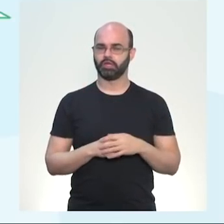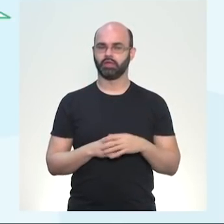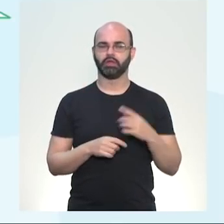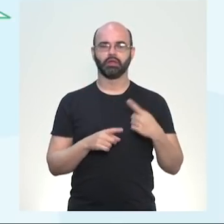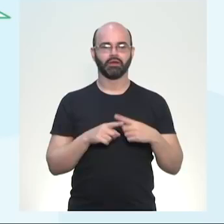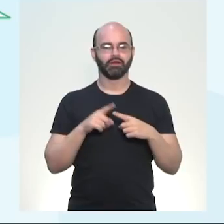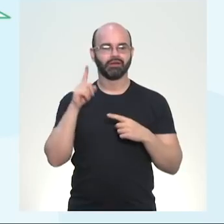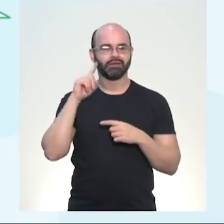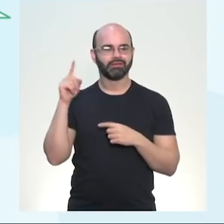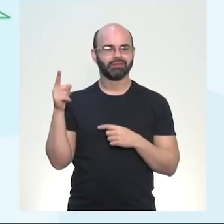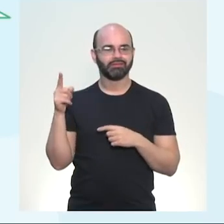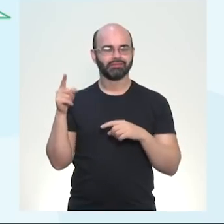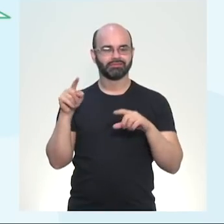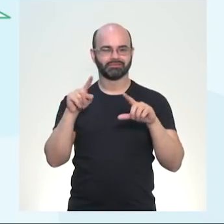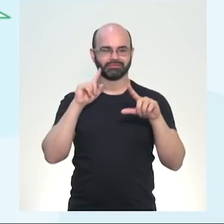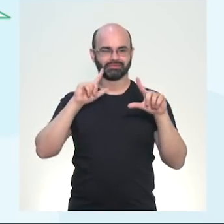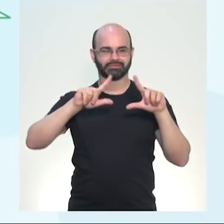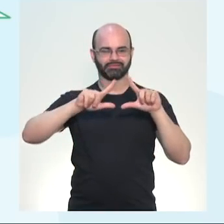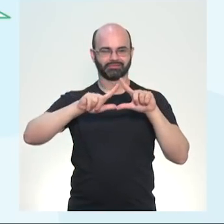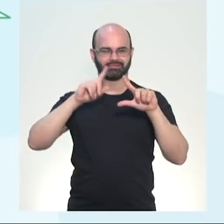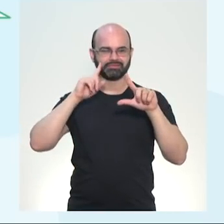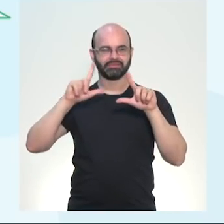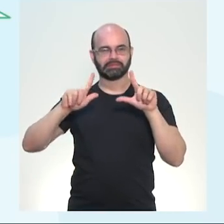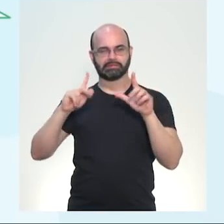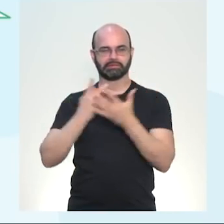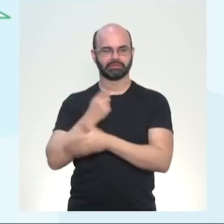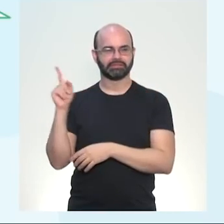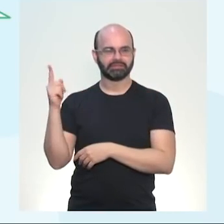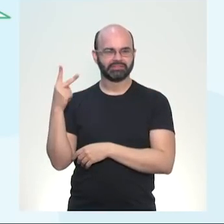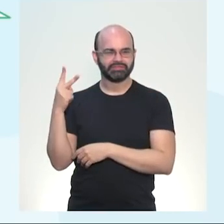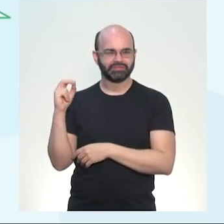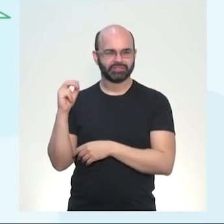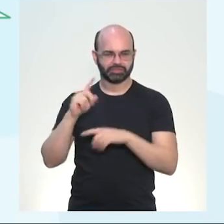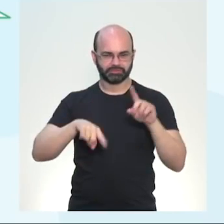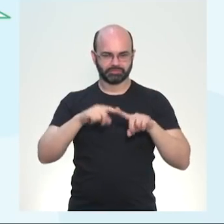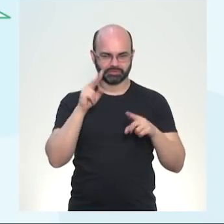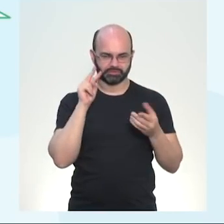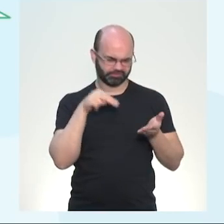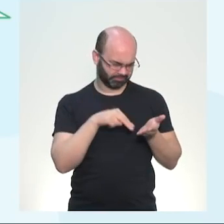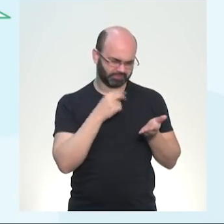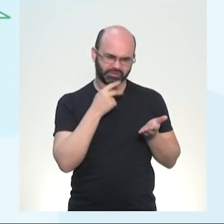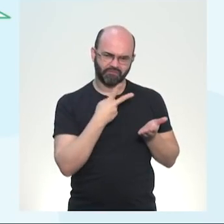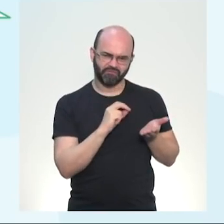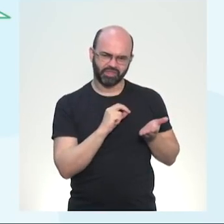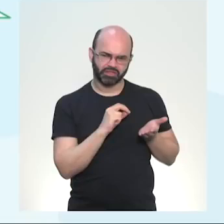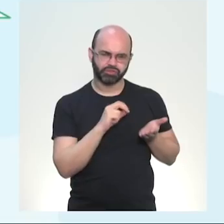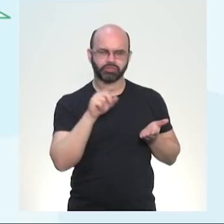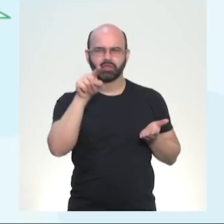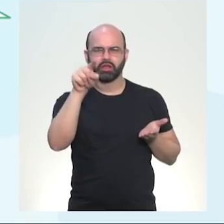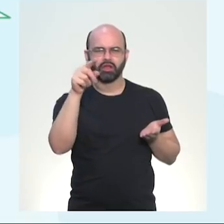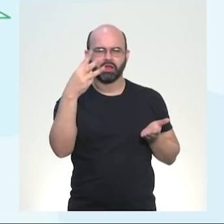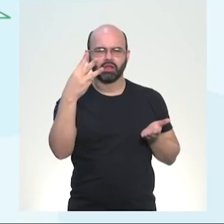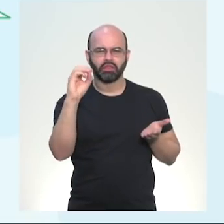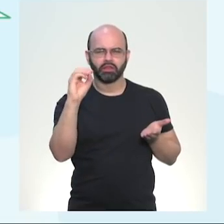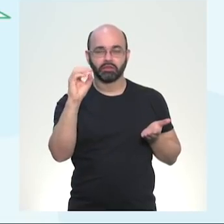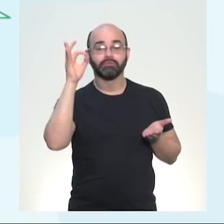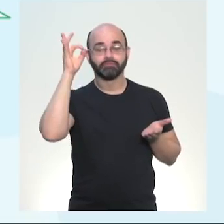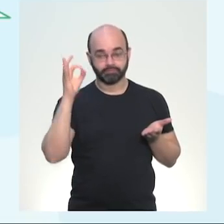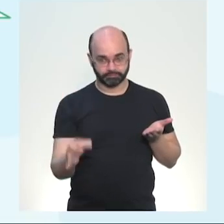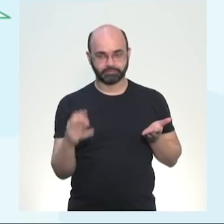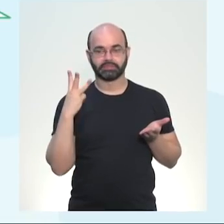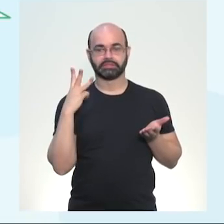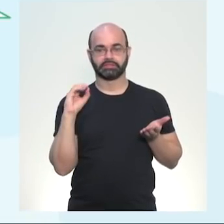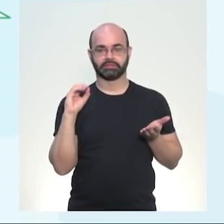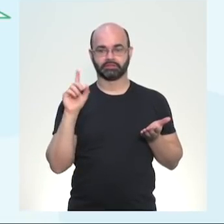aqui um ângulo de 20. Tudo Opa. bem? Então, mas é 30. Então, olhem no material de vocês que o ângulo tá 20, mas o certo